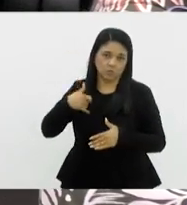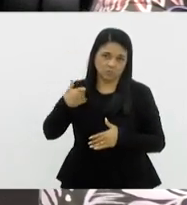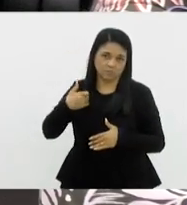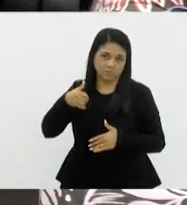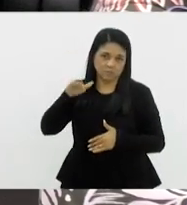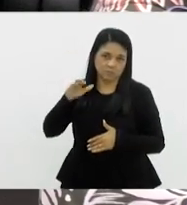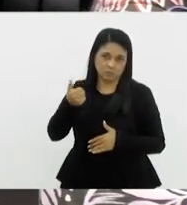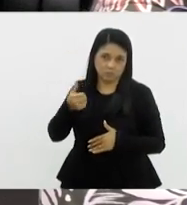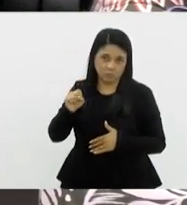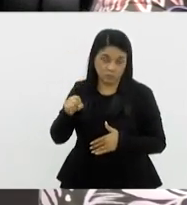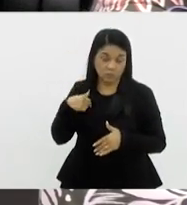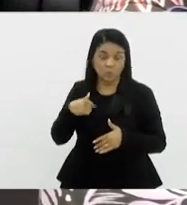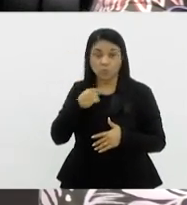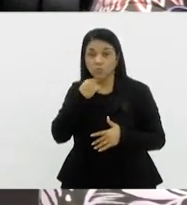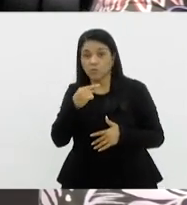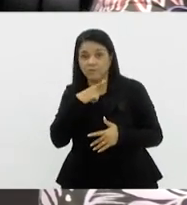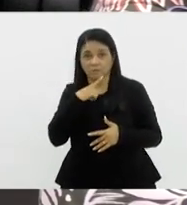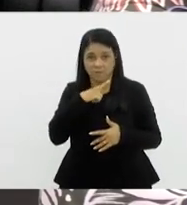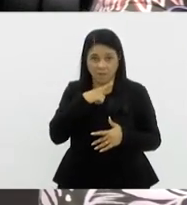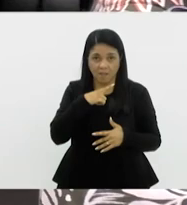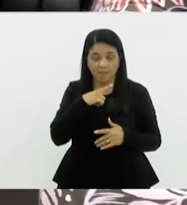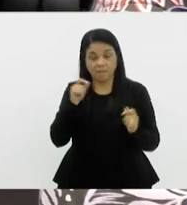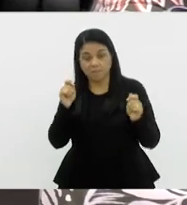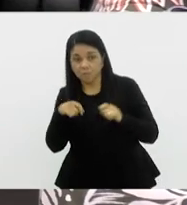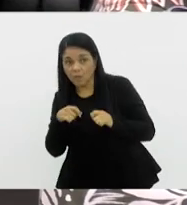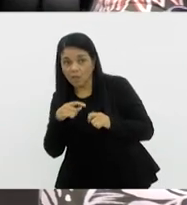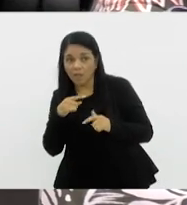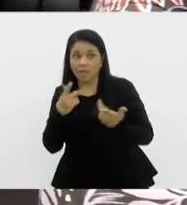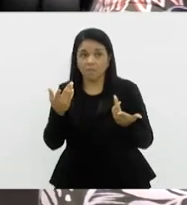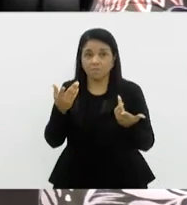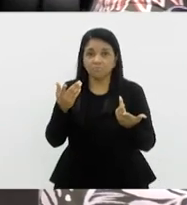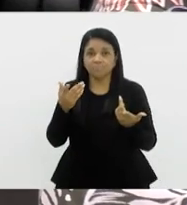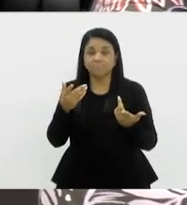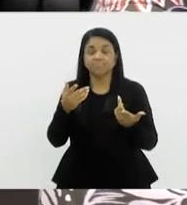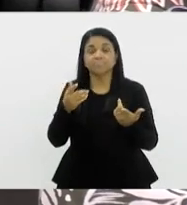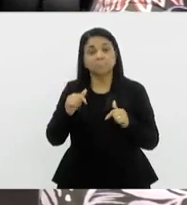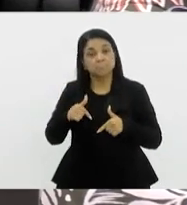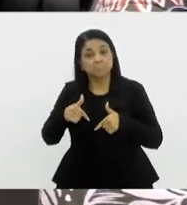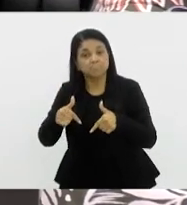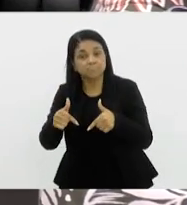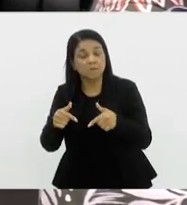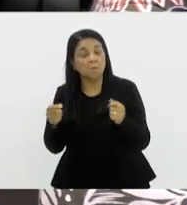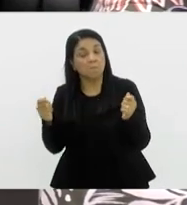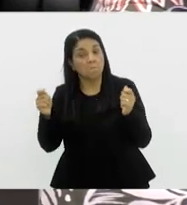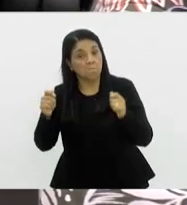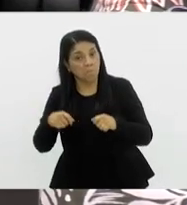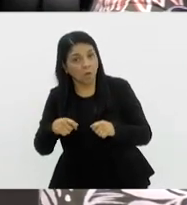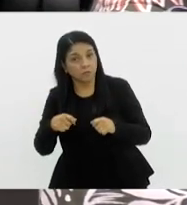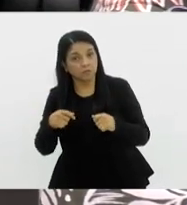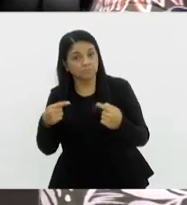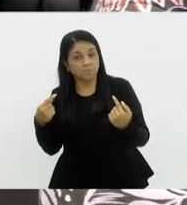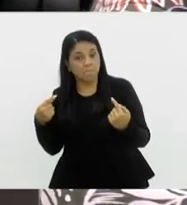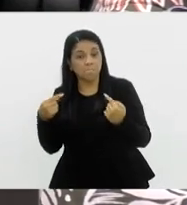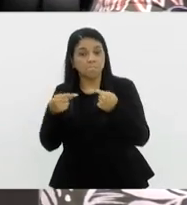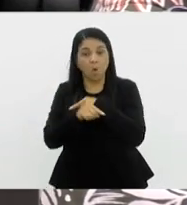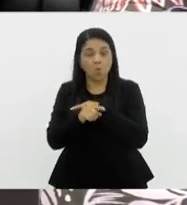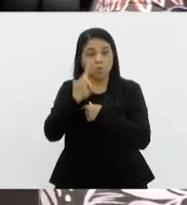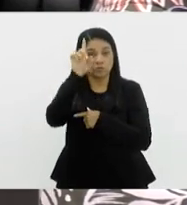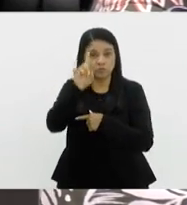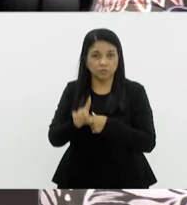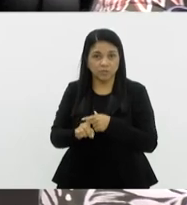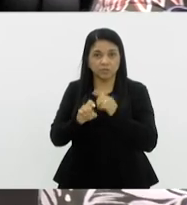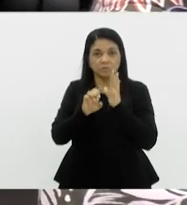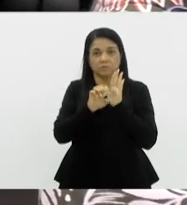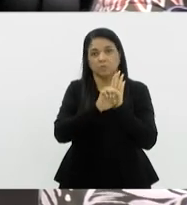essa dúvida, se cabe ou não cabe, é por entender se uma medida desse tipo pode confrontar os direitos que estão estabelecidos no Estatuto da